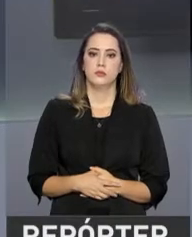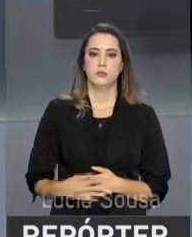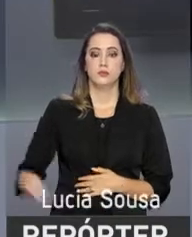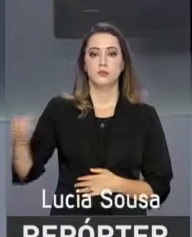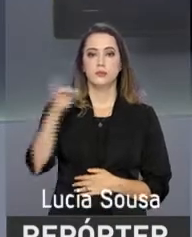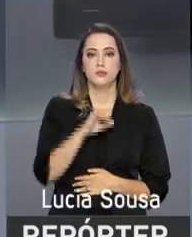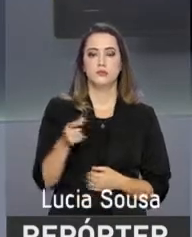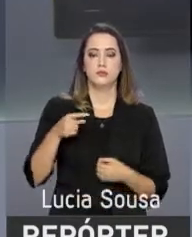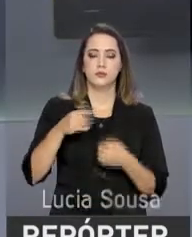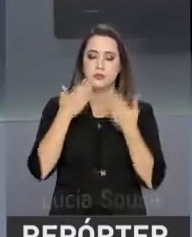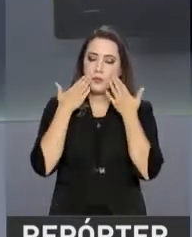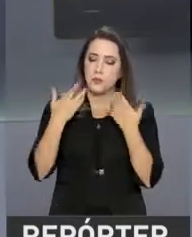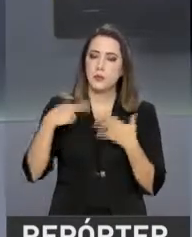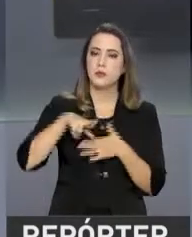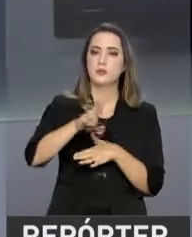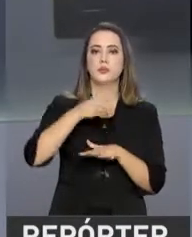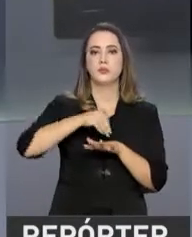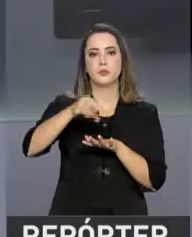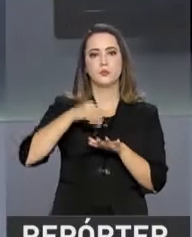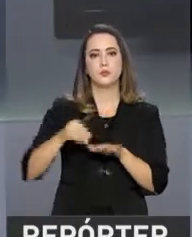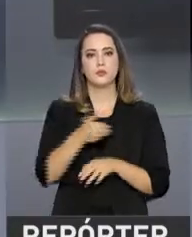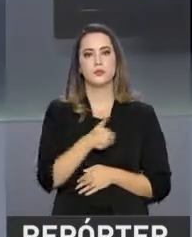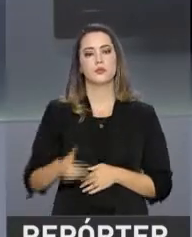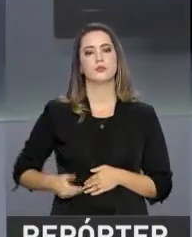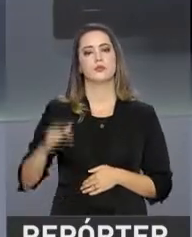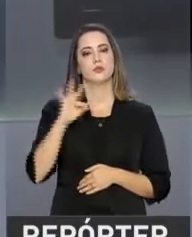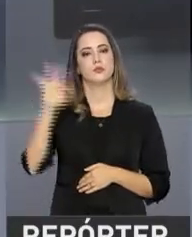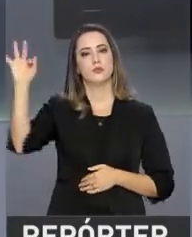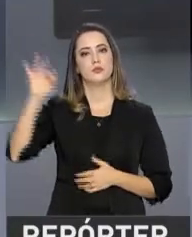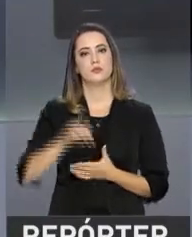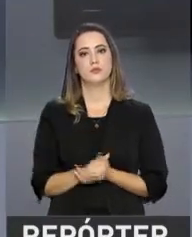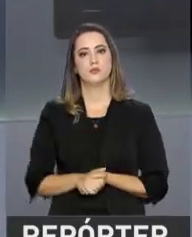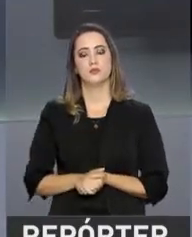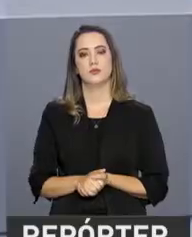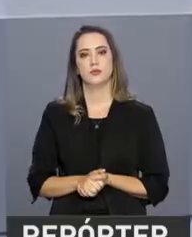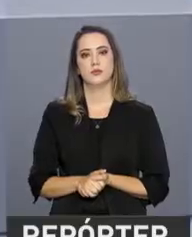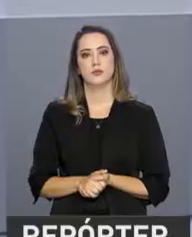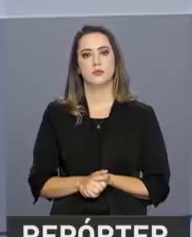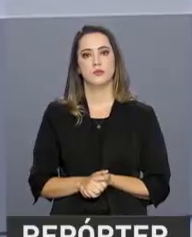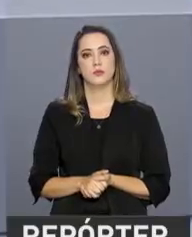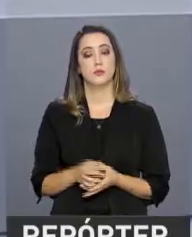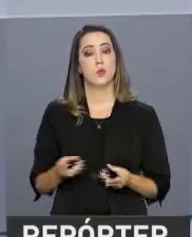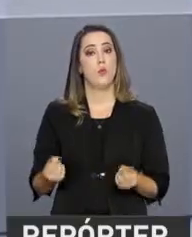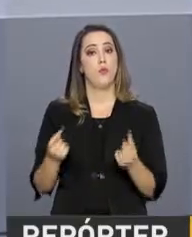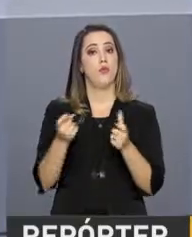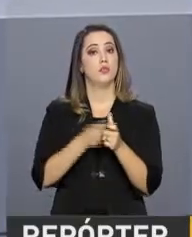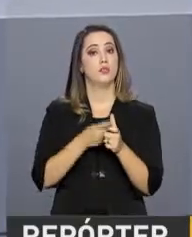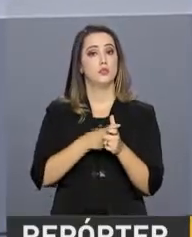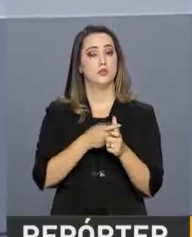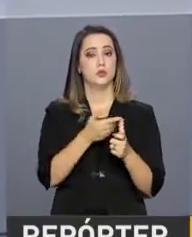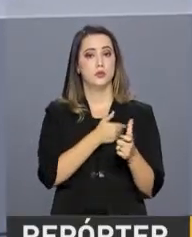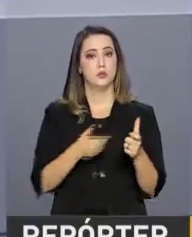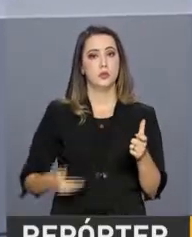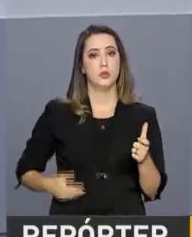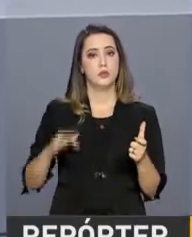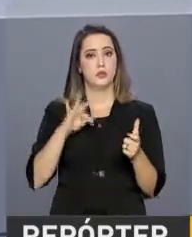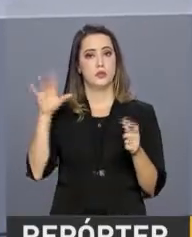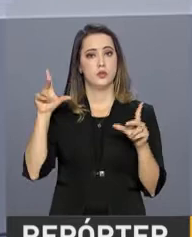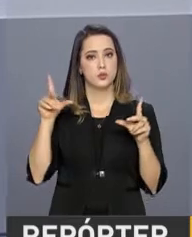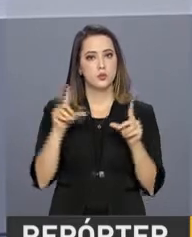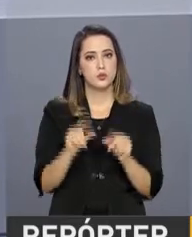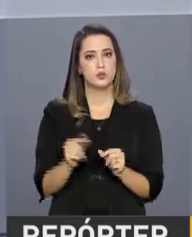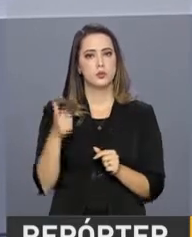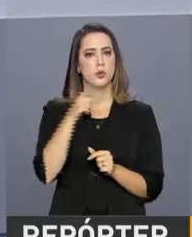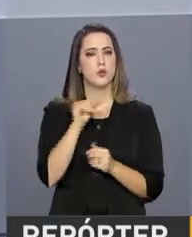Olá, estamos de volta com o repórter NBR e as notícias do governo federal. Custo da dívida pública federal cai